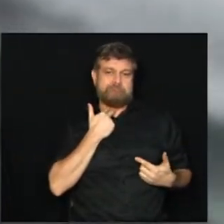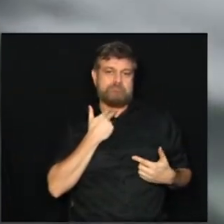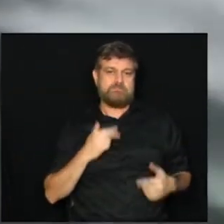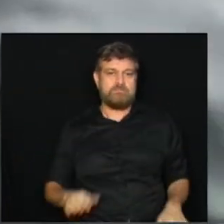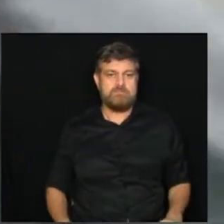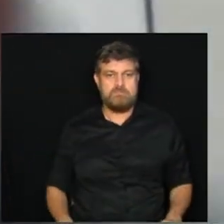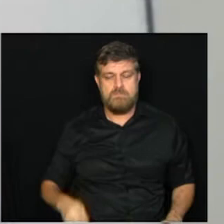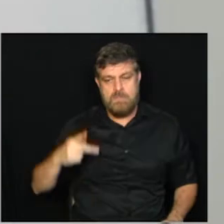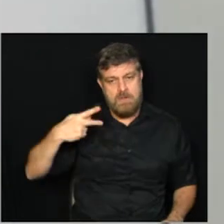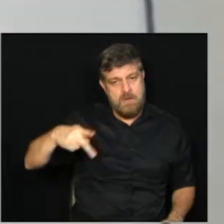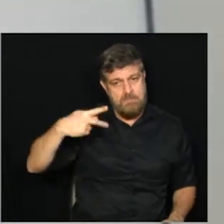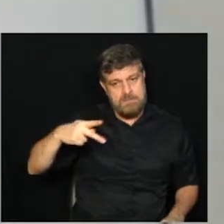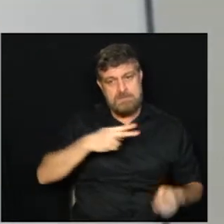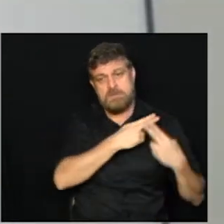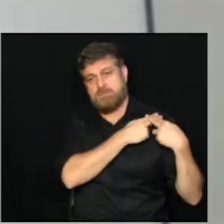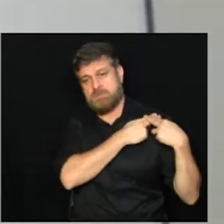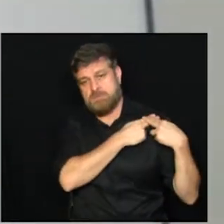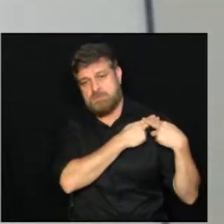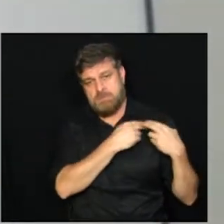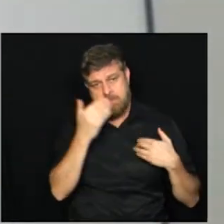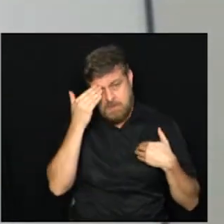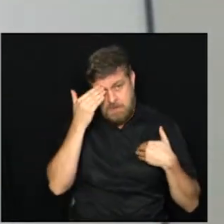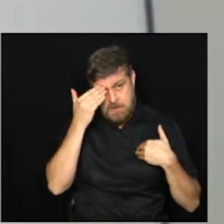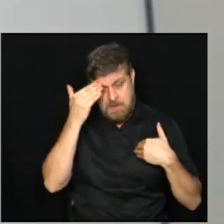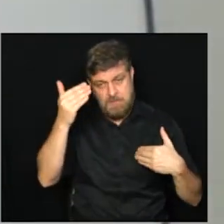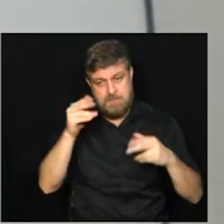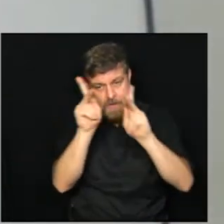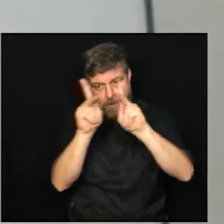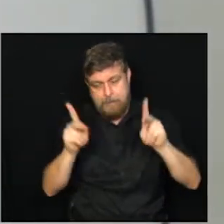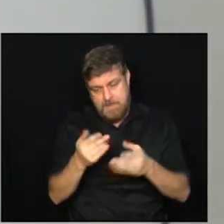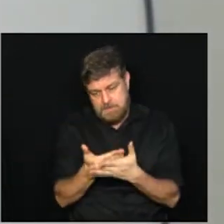vocês. Mas muito obrigado, viu? Paz a todos.